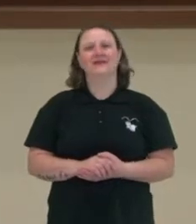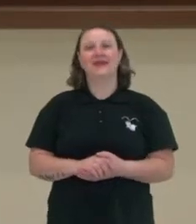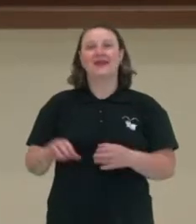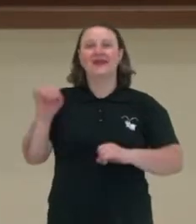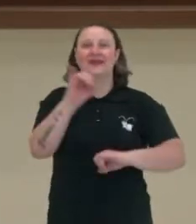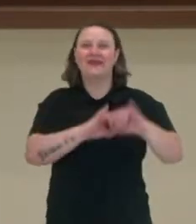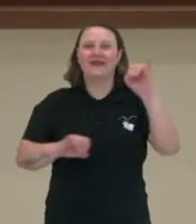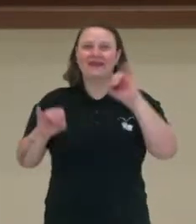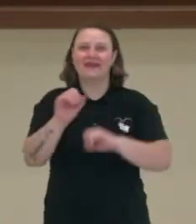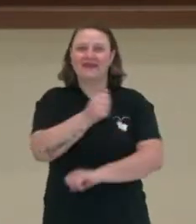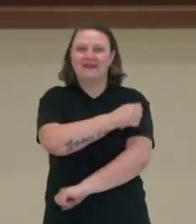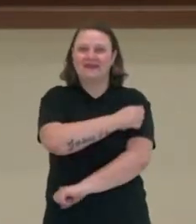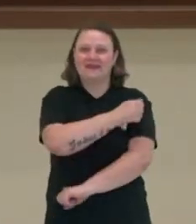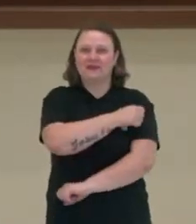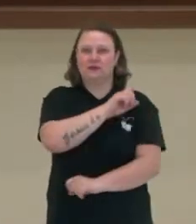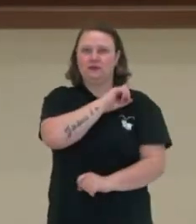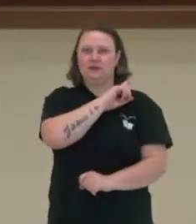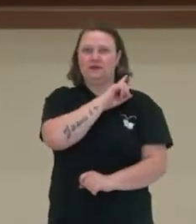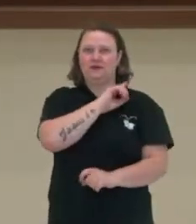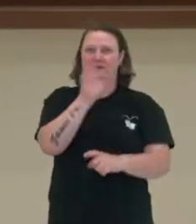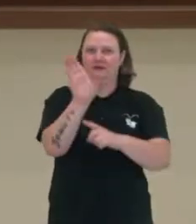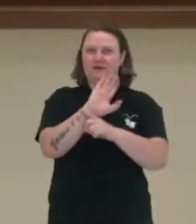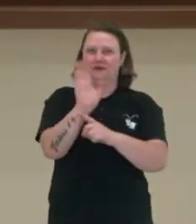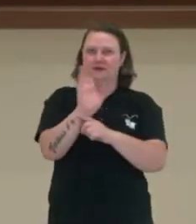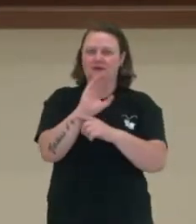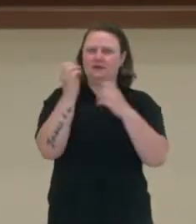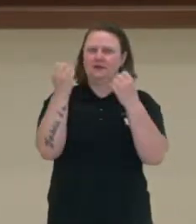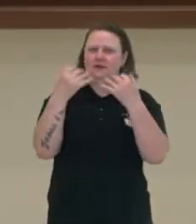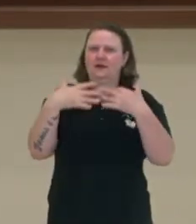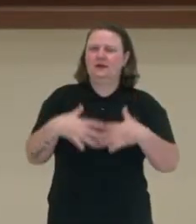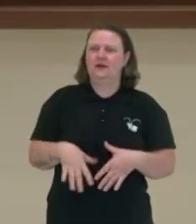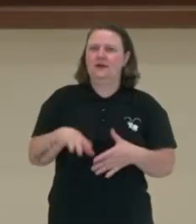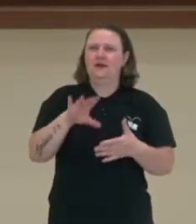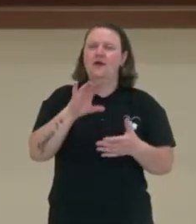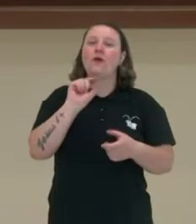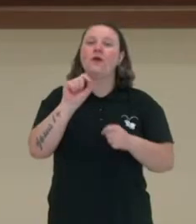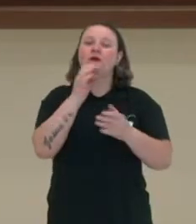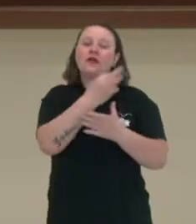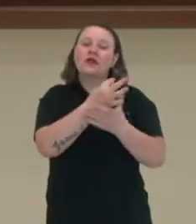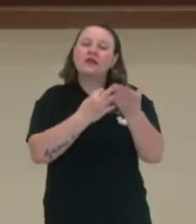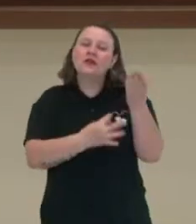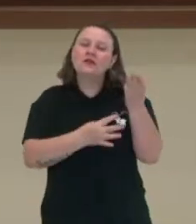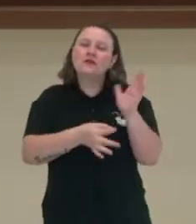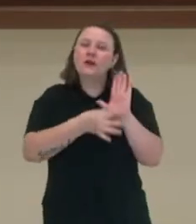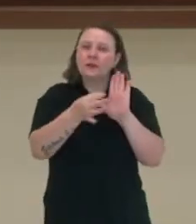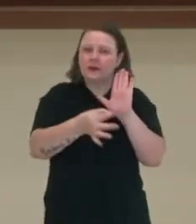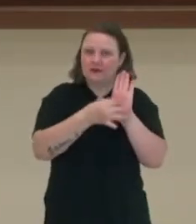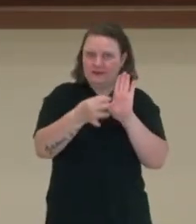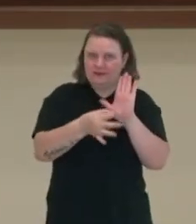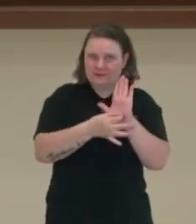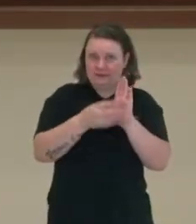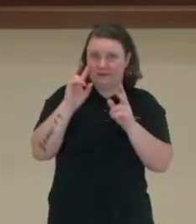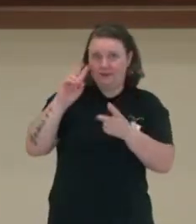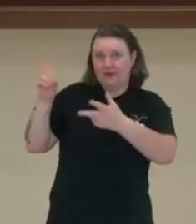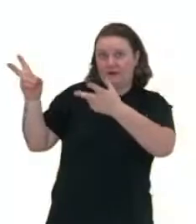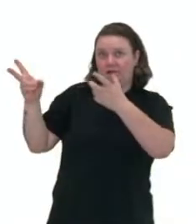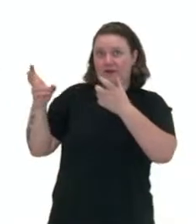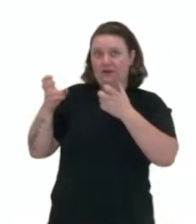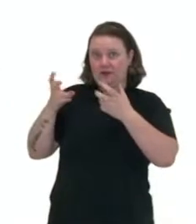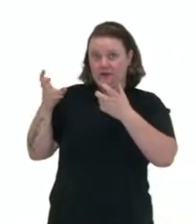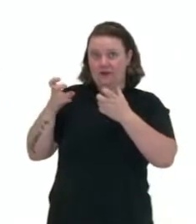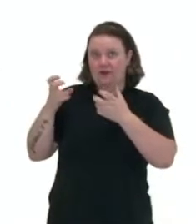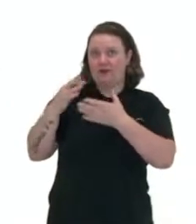Olá, estudantes da primeira série. Nesse vídeo vamos falar sobre artigo de opinião. Observe o artigo